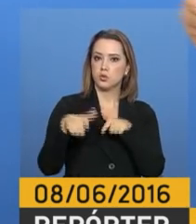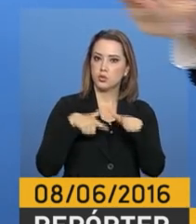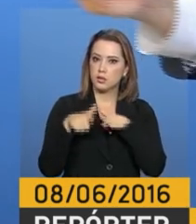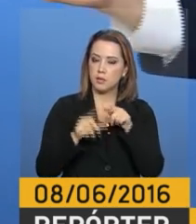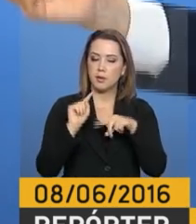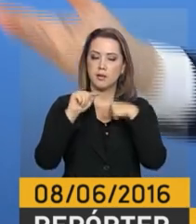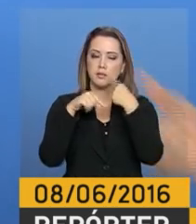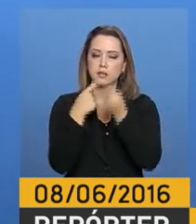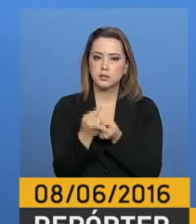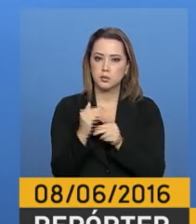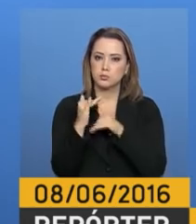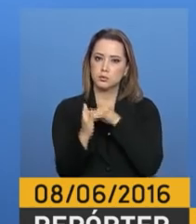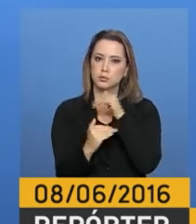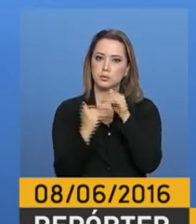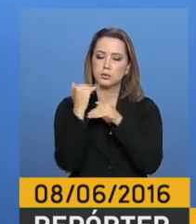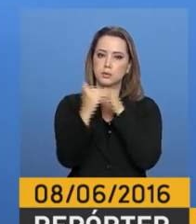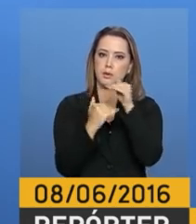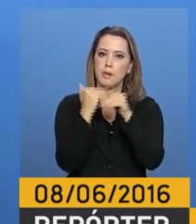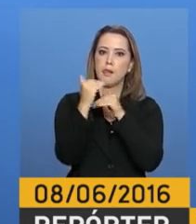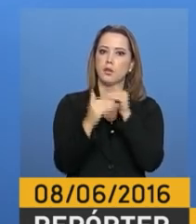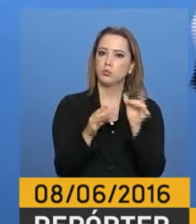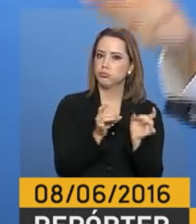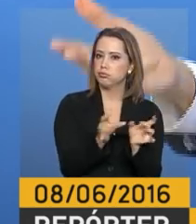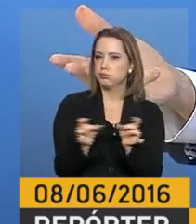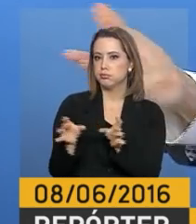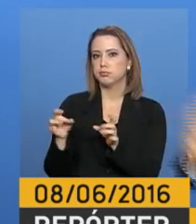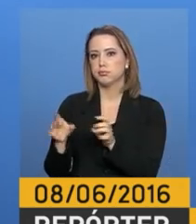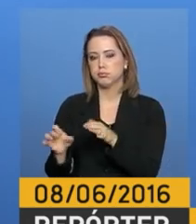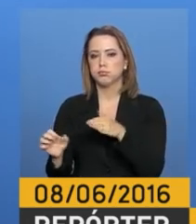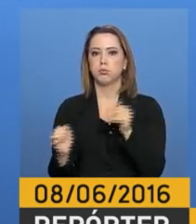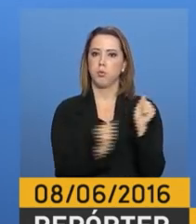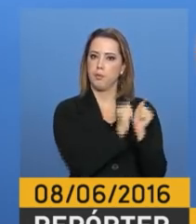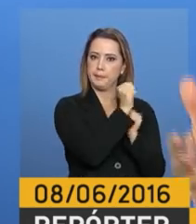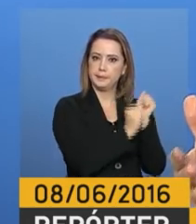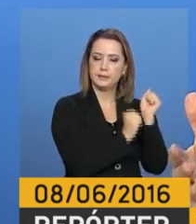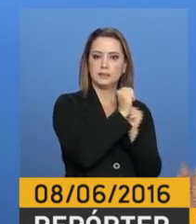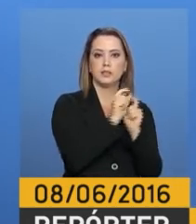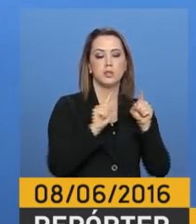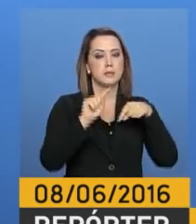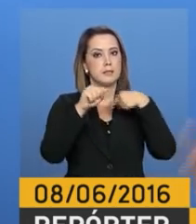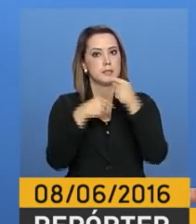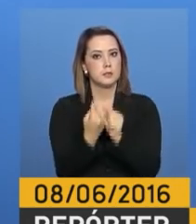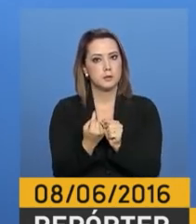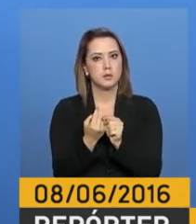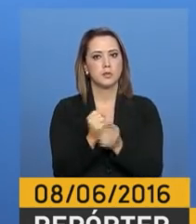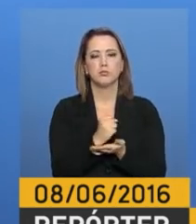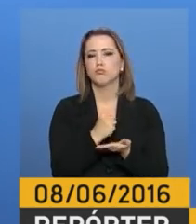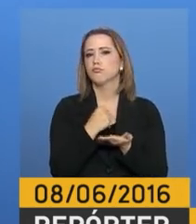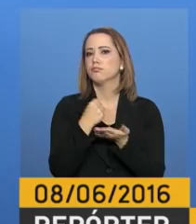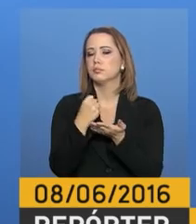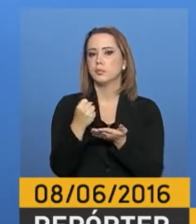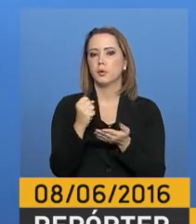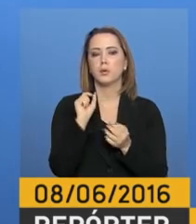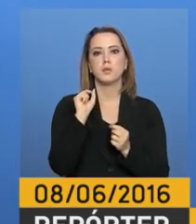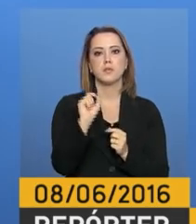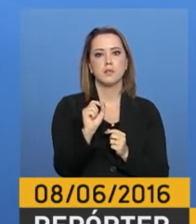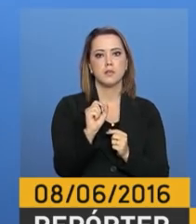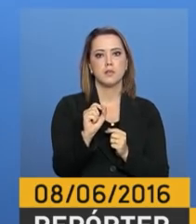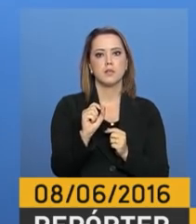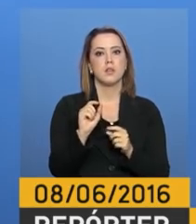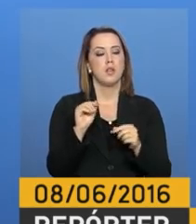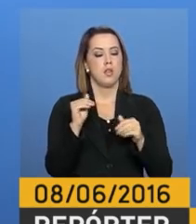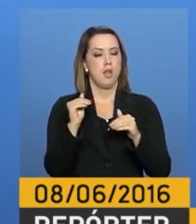demanda para o comércio e a indústria e no segundo momento o aumento da oferta Isto é o aumento